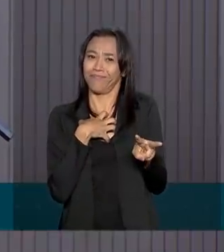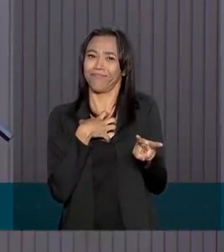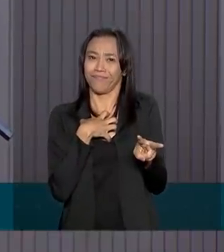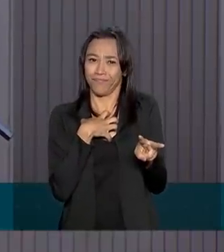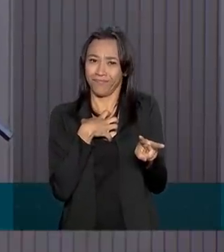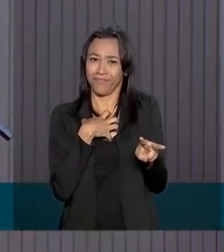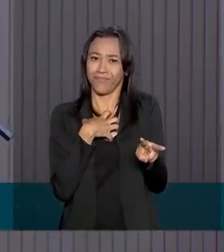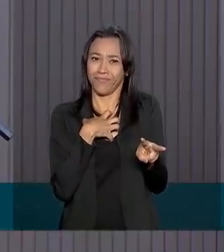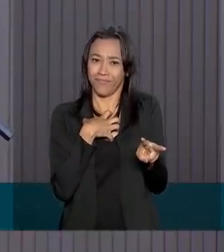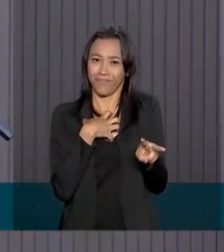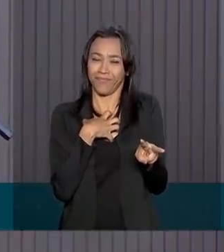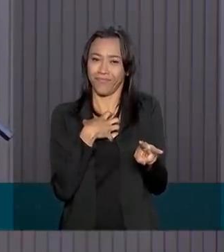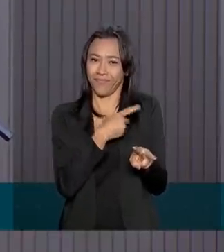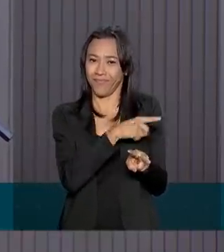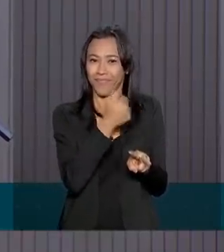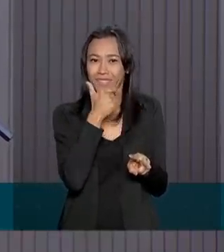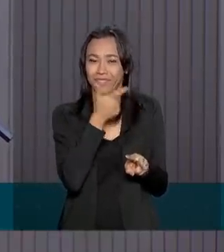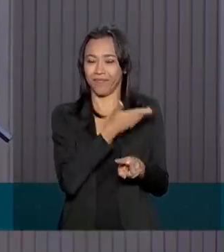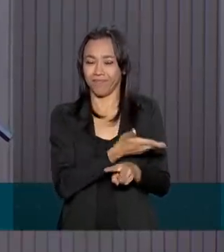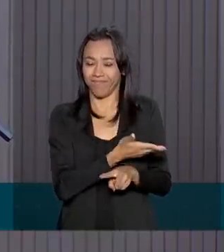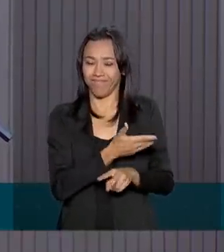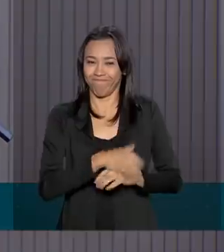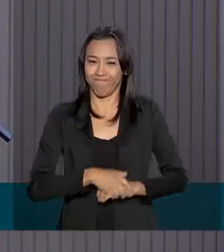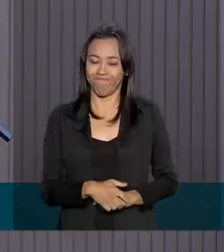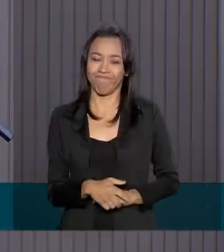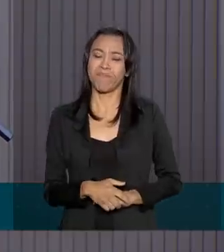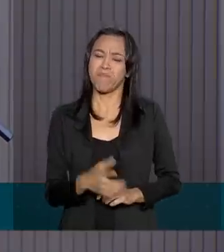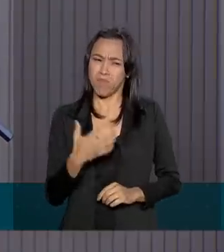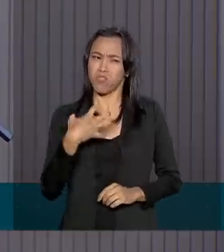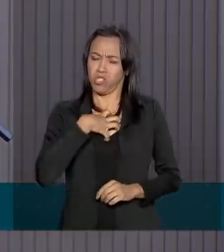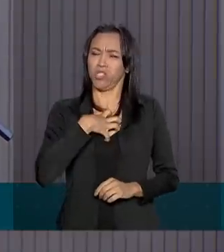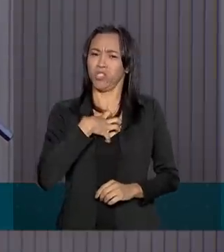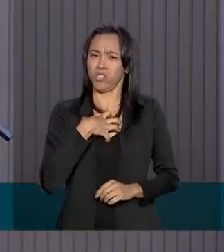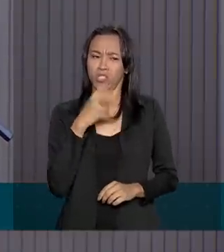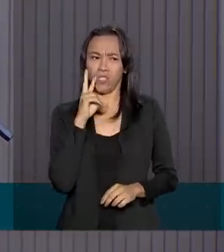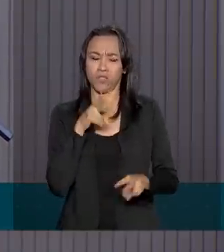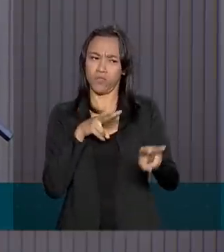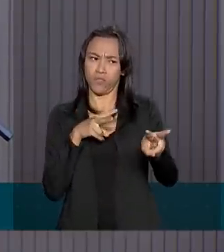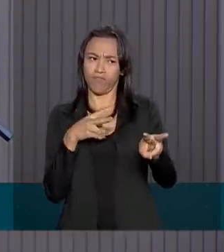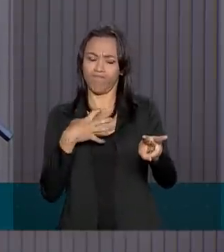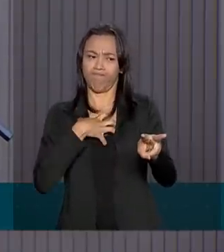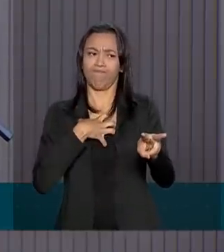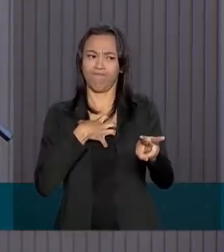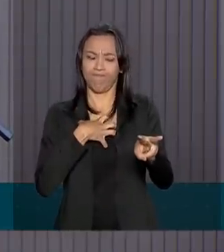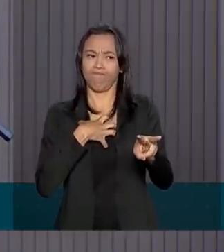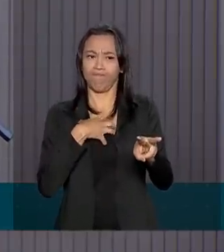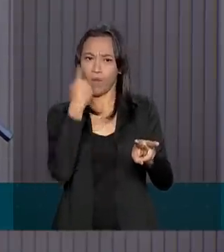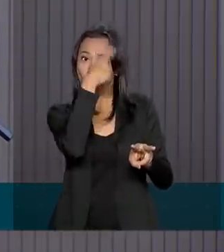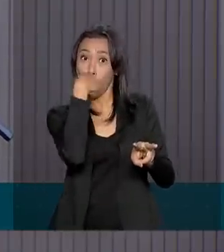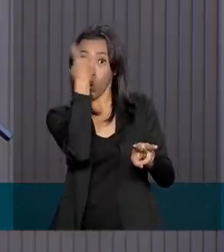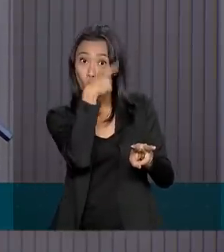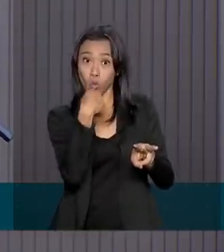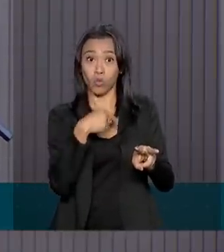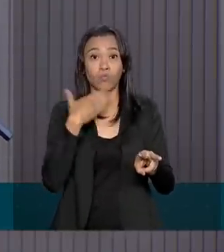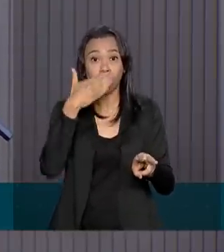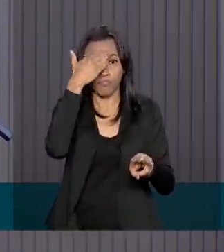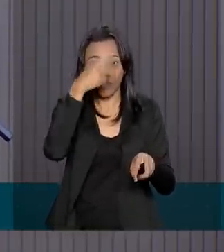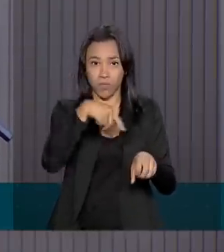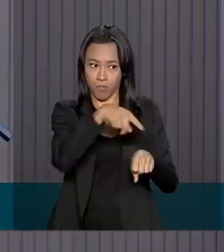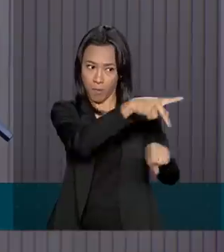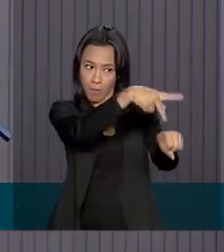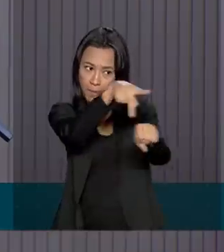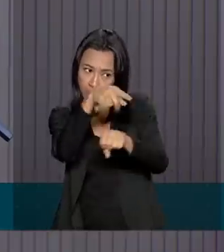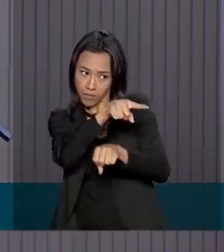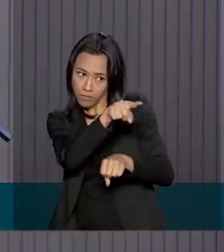O Silas é, eu não sou. Mas senti que existe, sim, um carinho